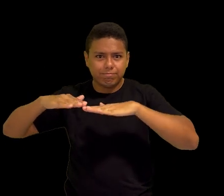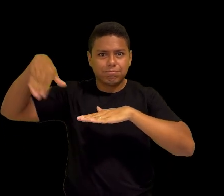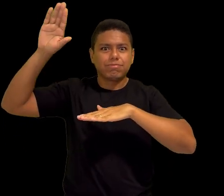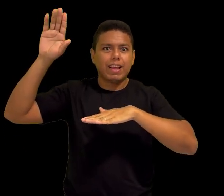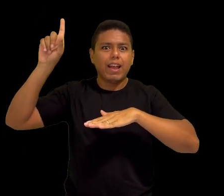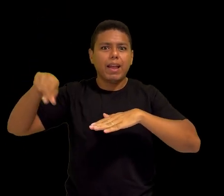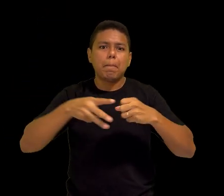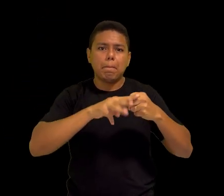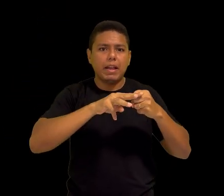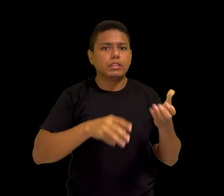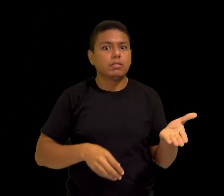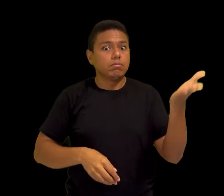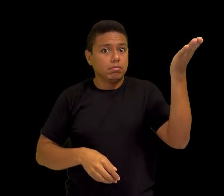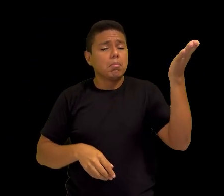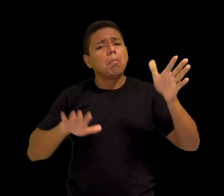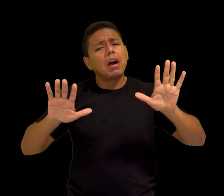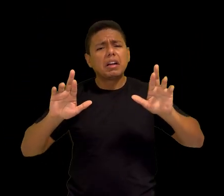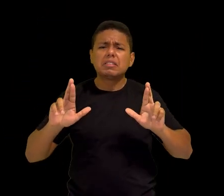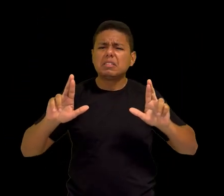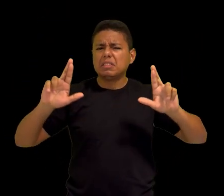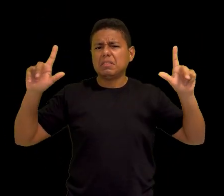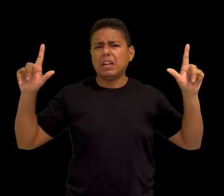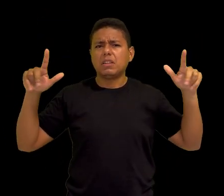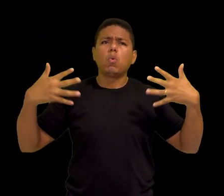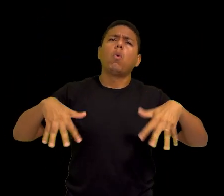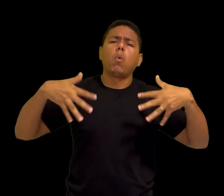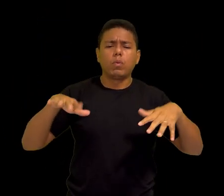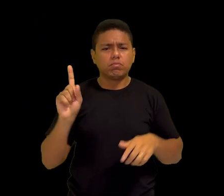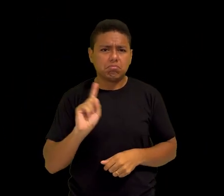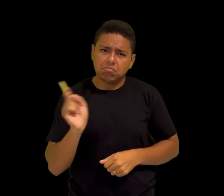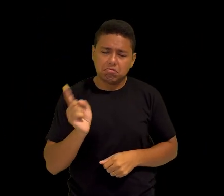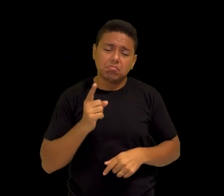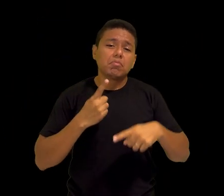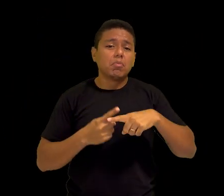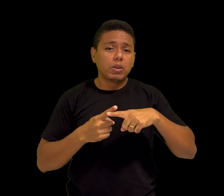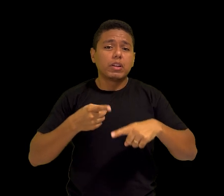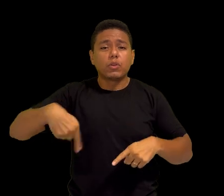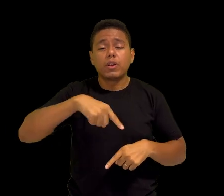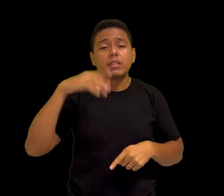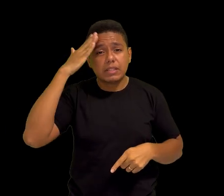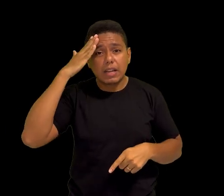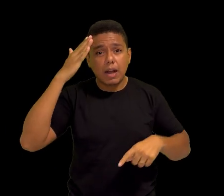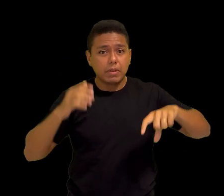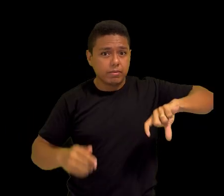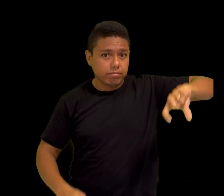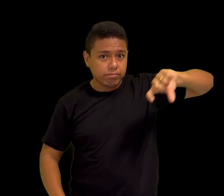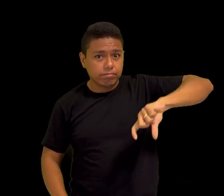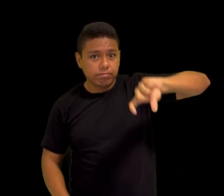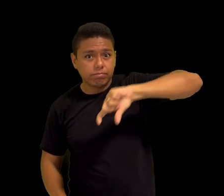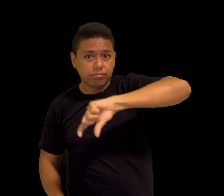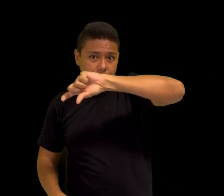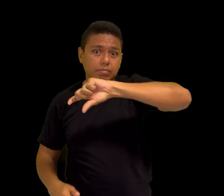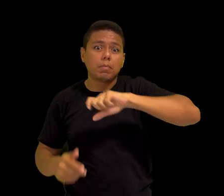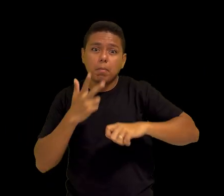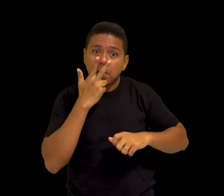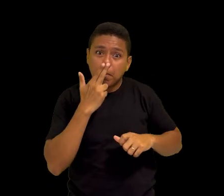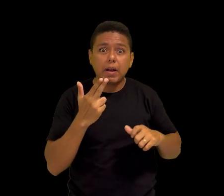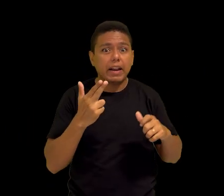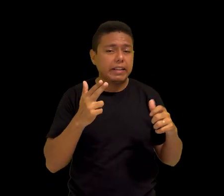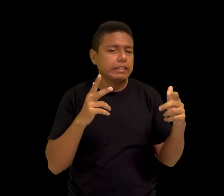mas sem diferença estatisticamente significativa, porque as barras, né, dos intervalos de confiança estão se